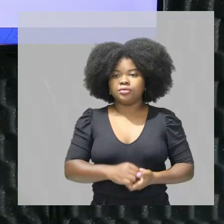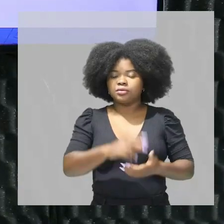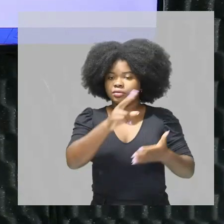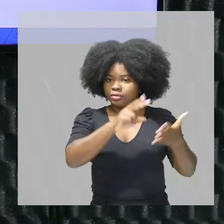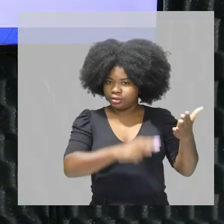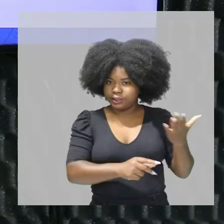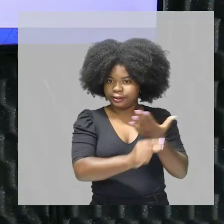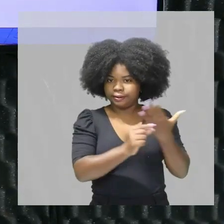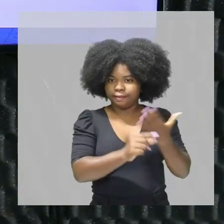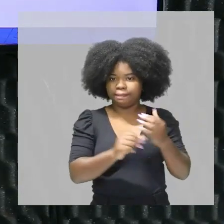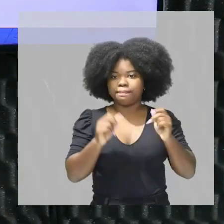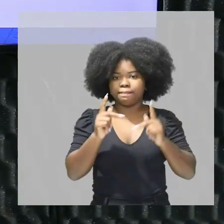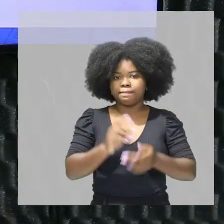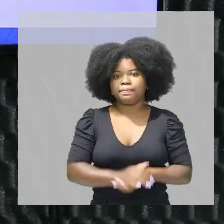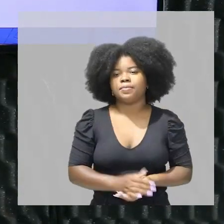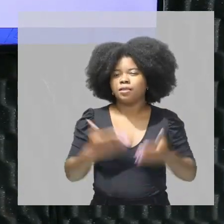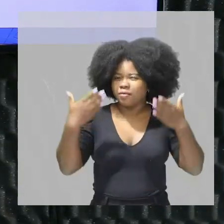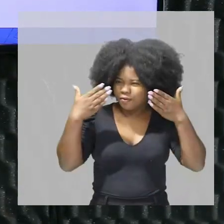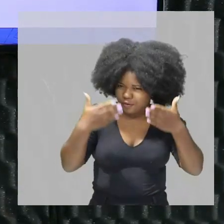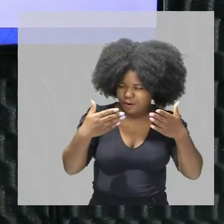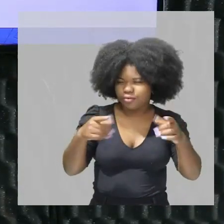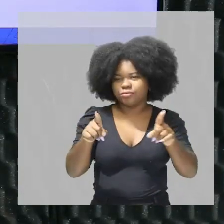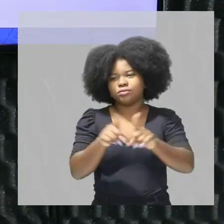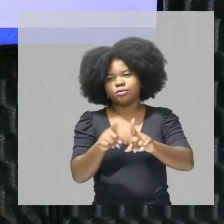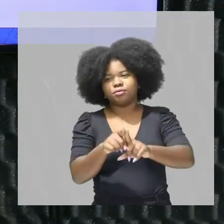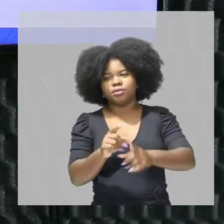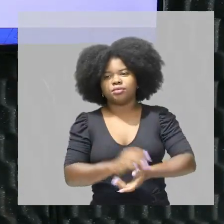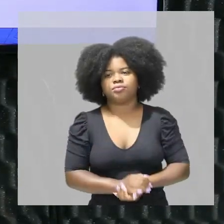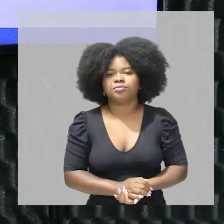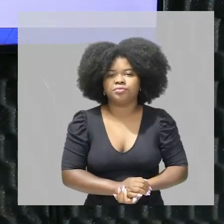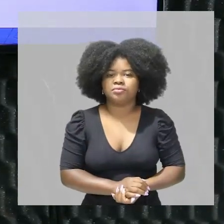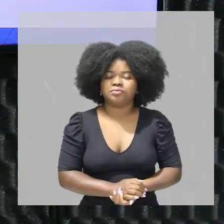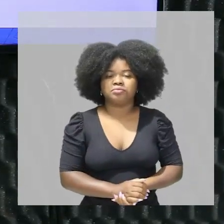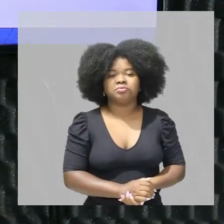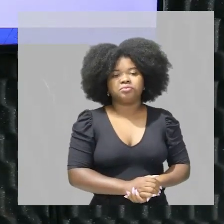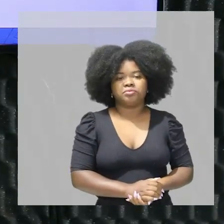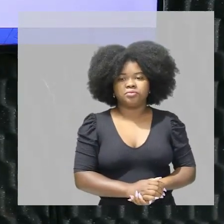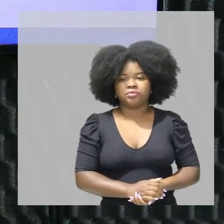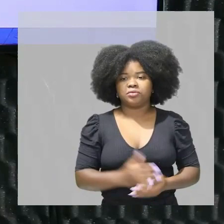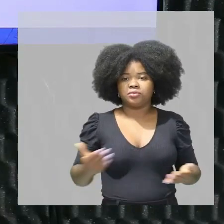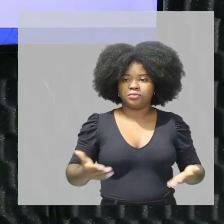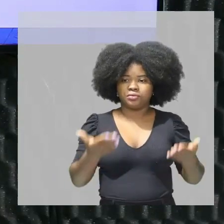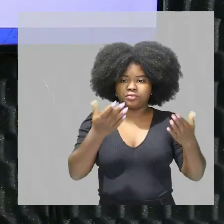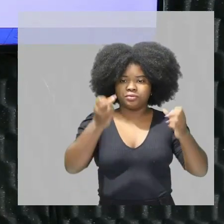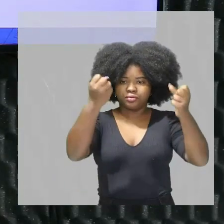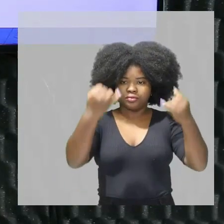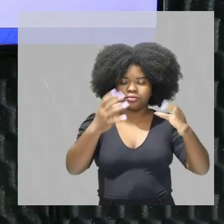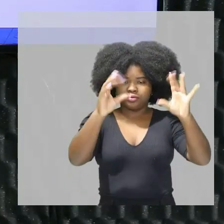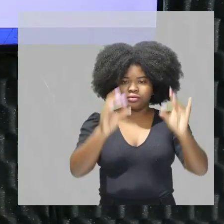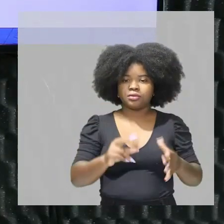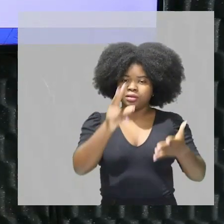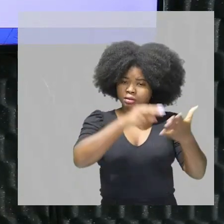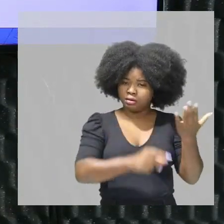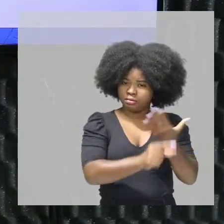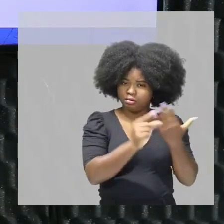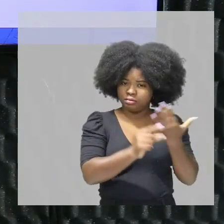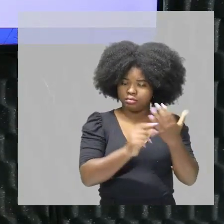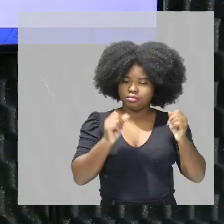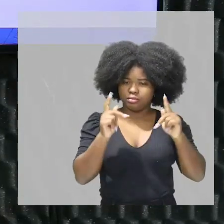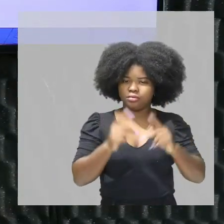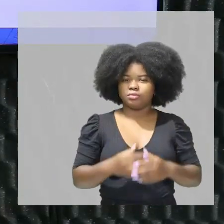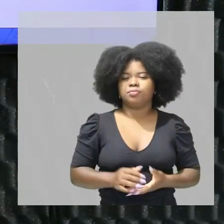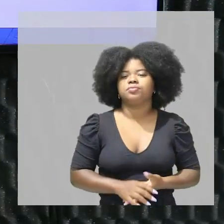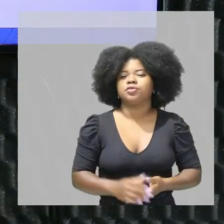livro você vê uma coisa um foco né lá ele aborda motivação muito fé Leia esse livro foco dele lá